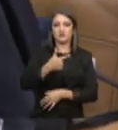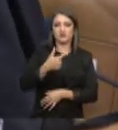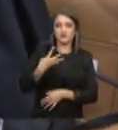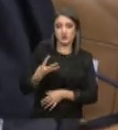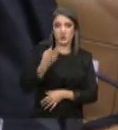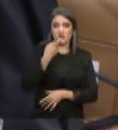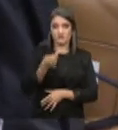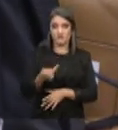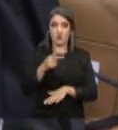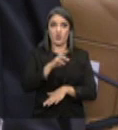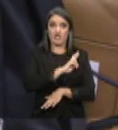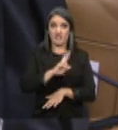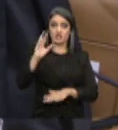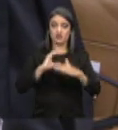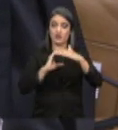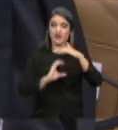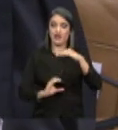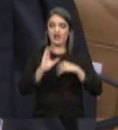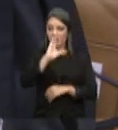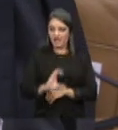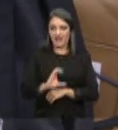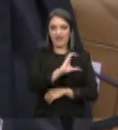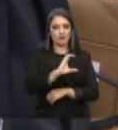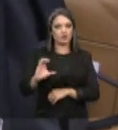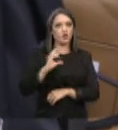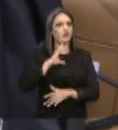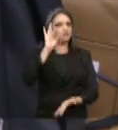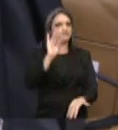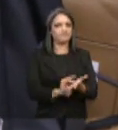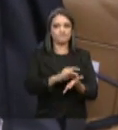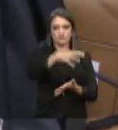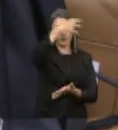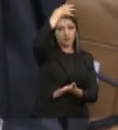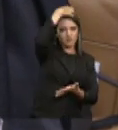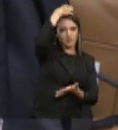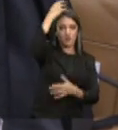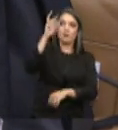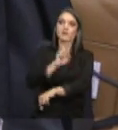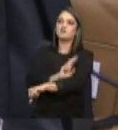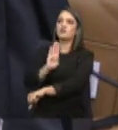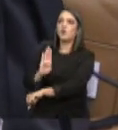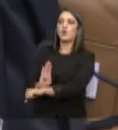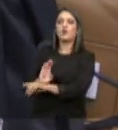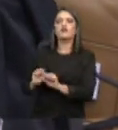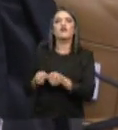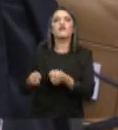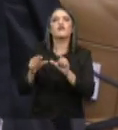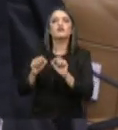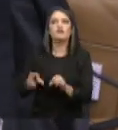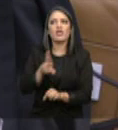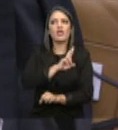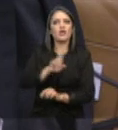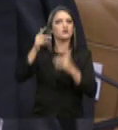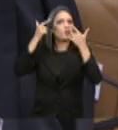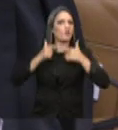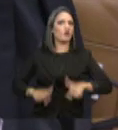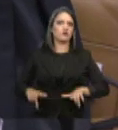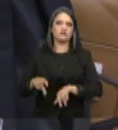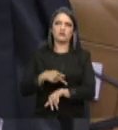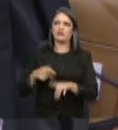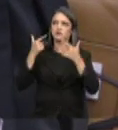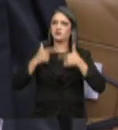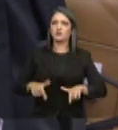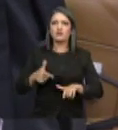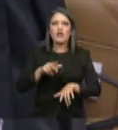a religião católica como religião oficial do império Rui defendia laicidade o estado acelerou